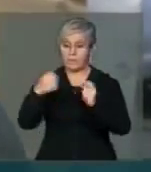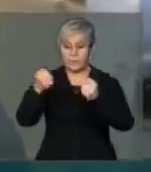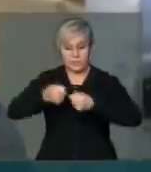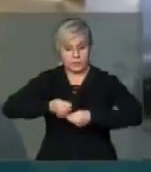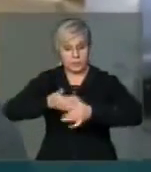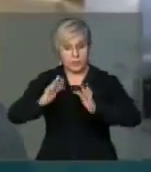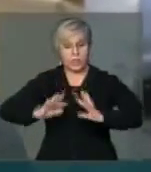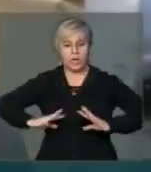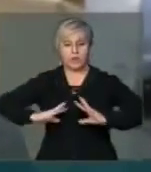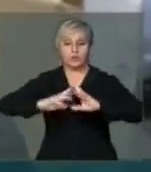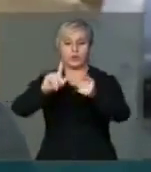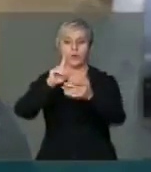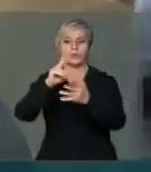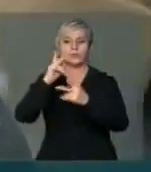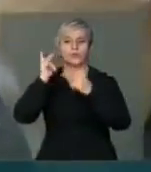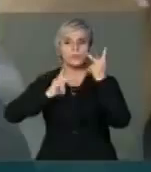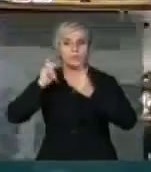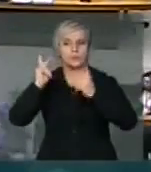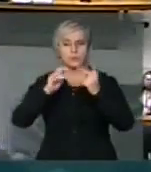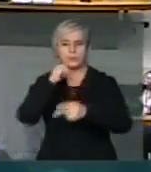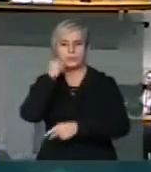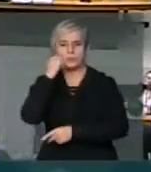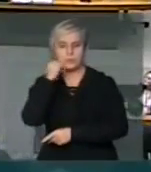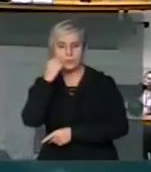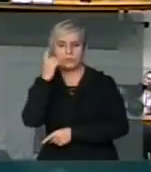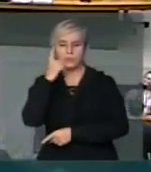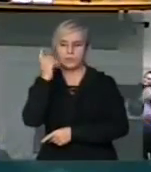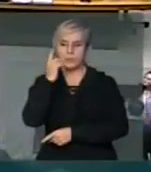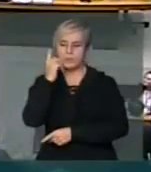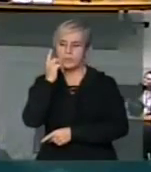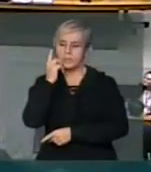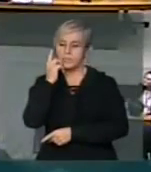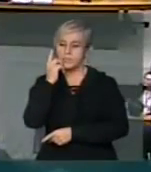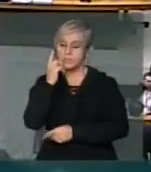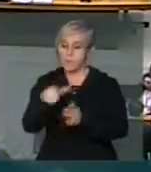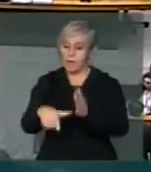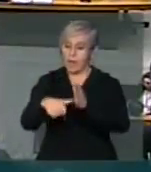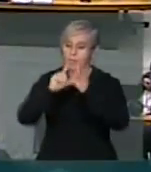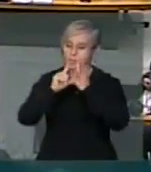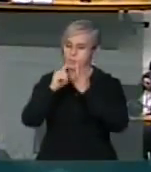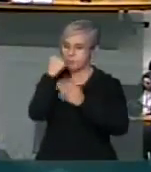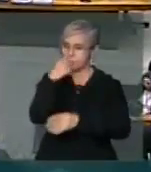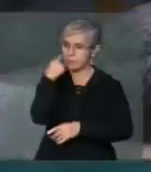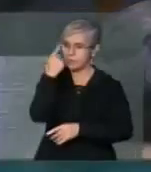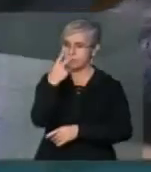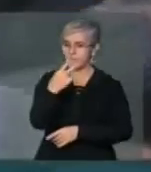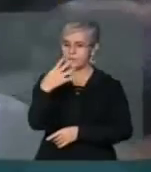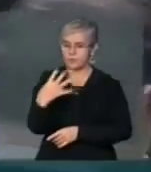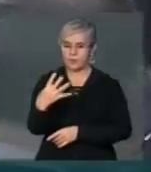a todos os parlamentares com antecedência mínima de 24 horas da sessão.